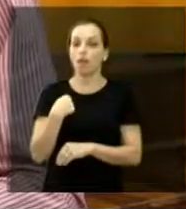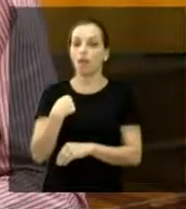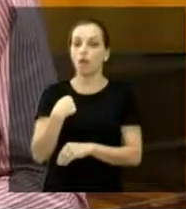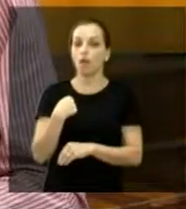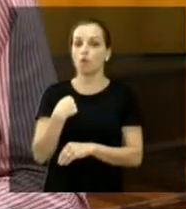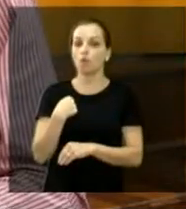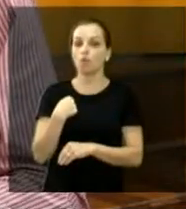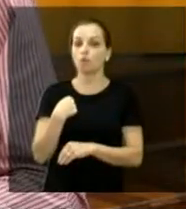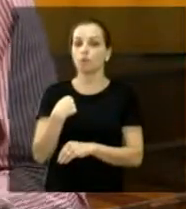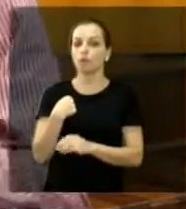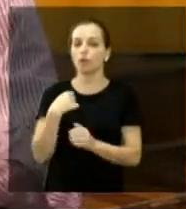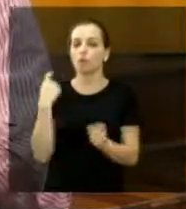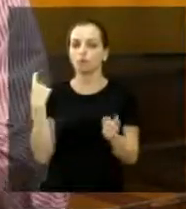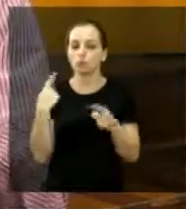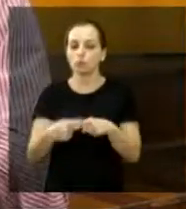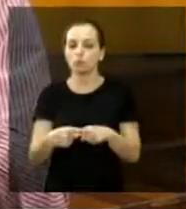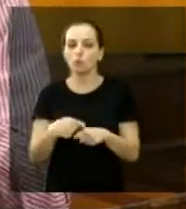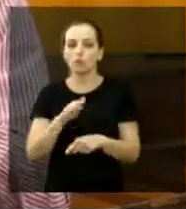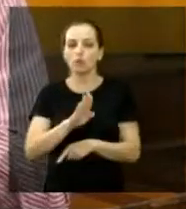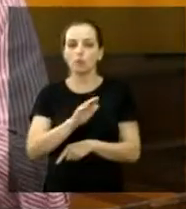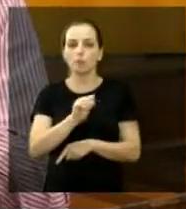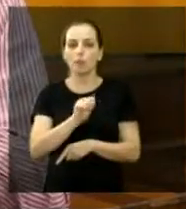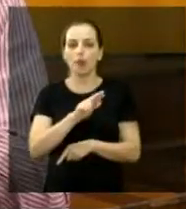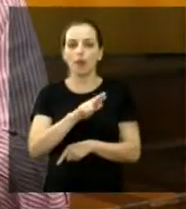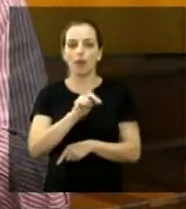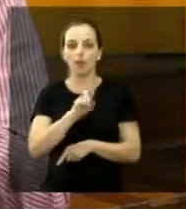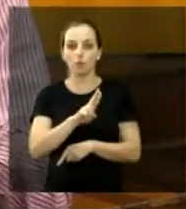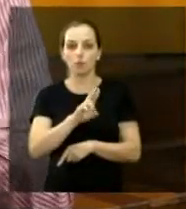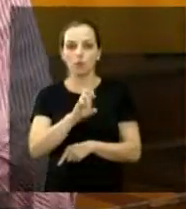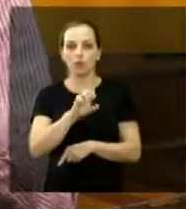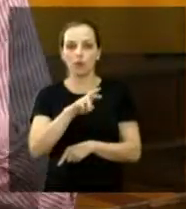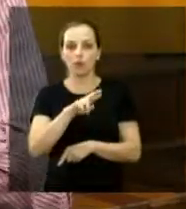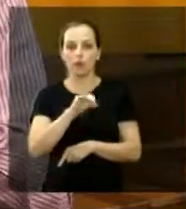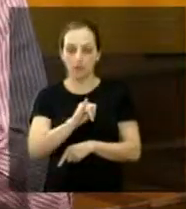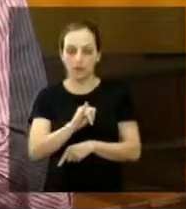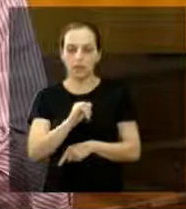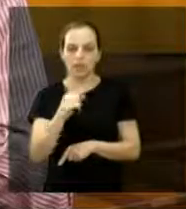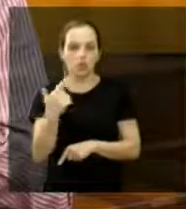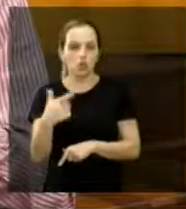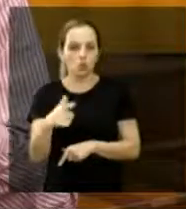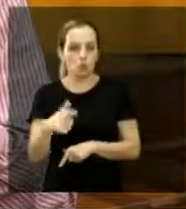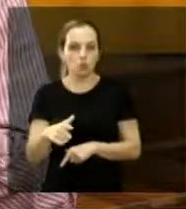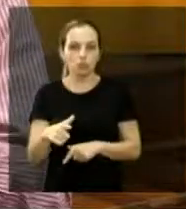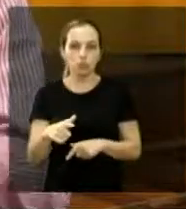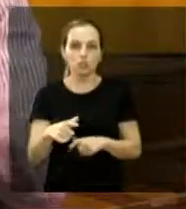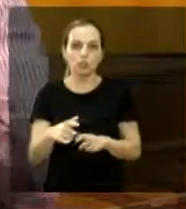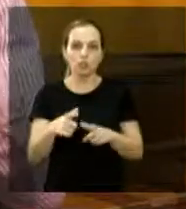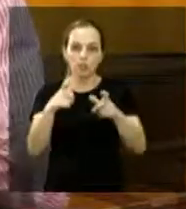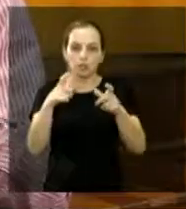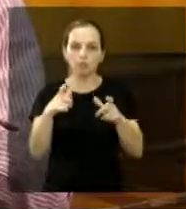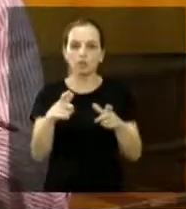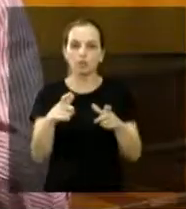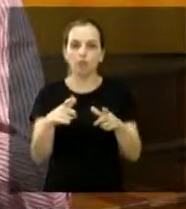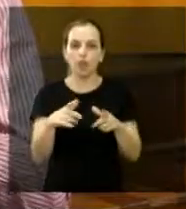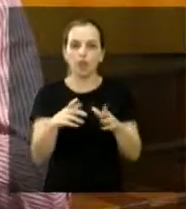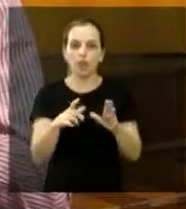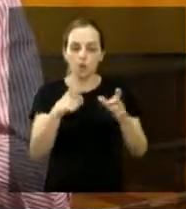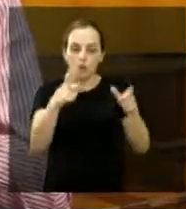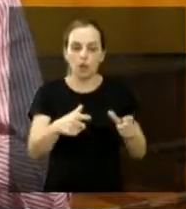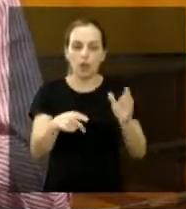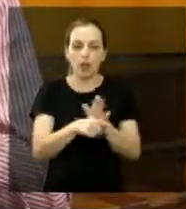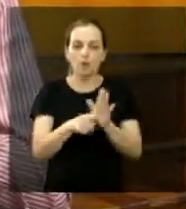em Barueri, ali na região da Grande São Paulo. E não havia, a arena de Barueri, que é linda, né? Foi construída muito tempo